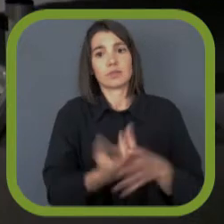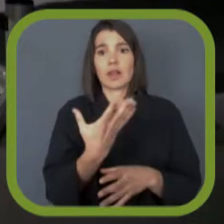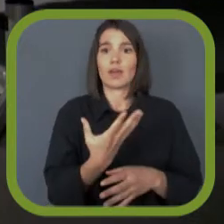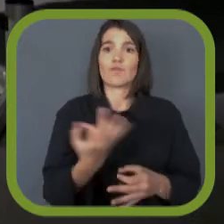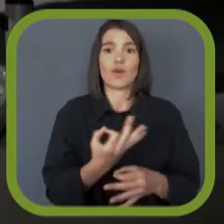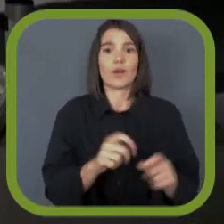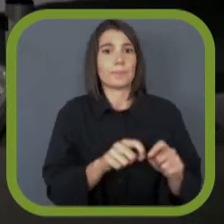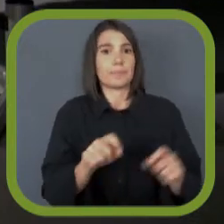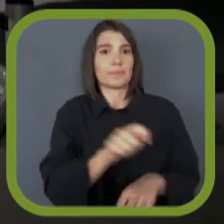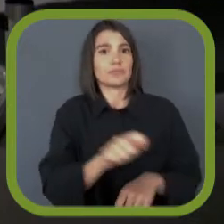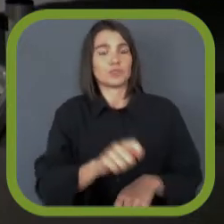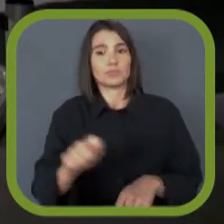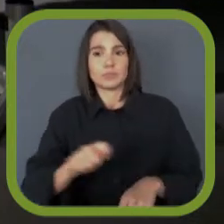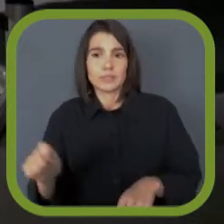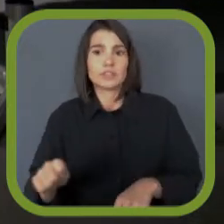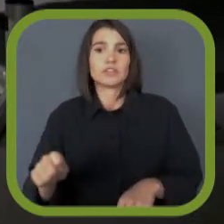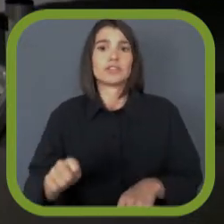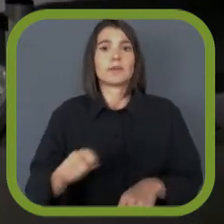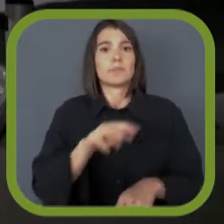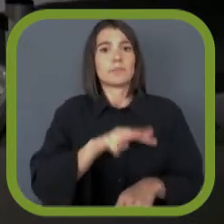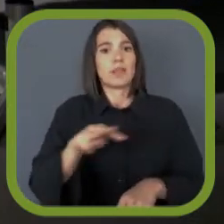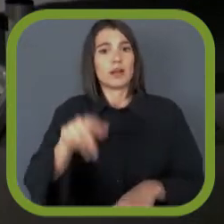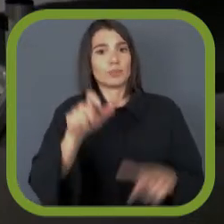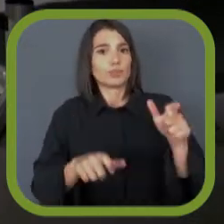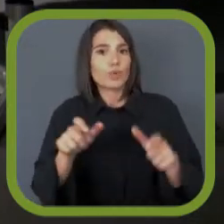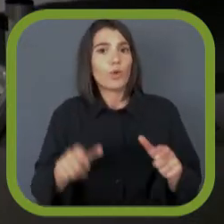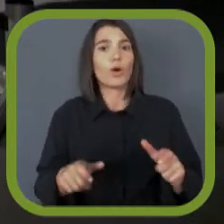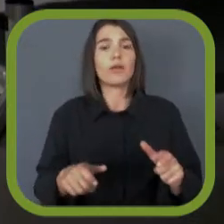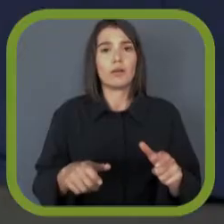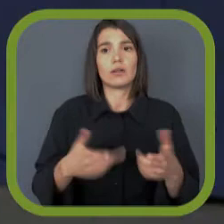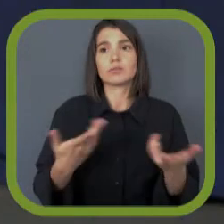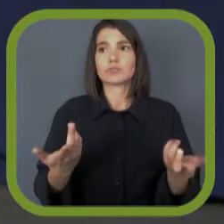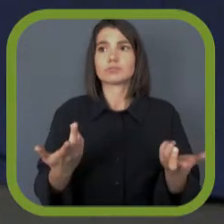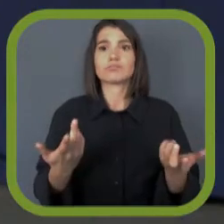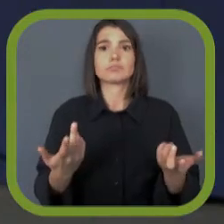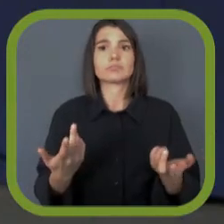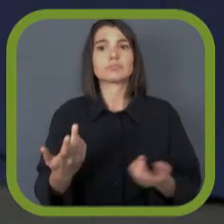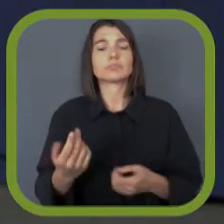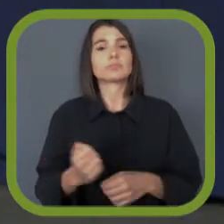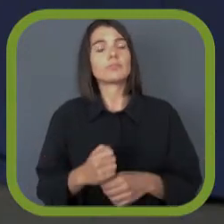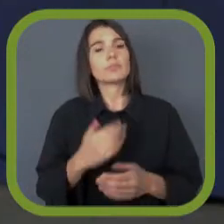que foi desenvolvido durante uma série de meses por milhares de pessoas teve